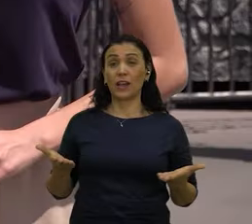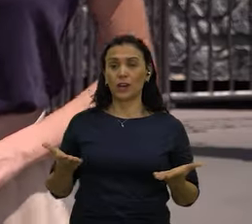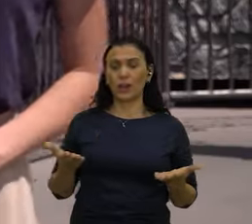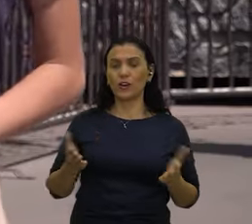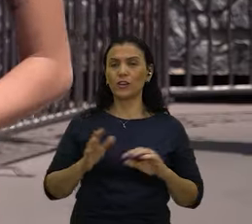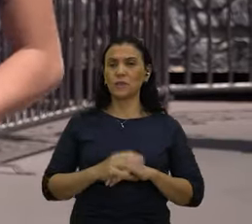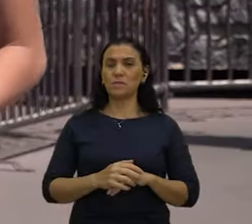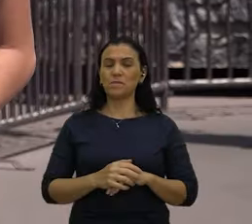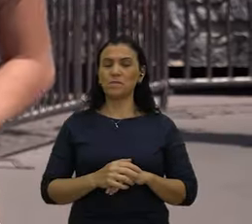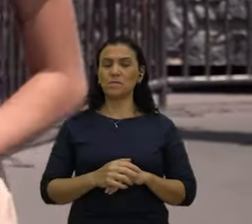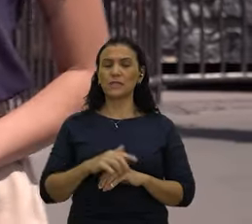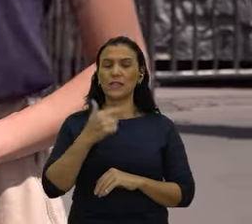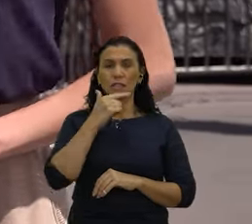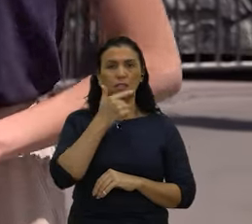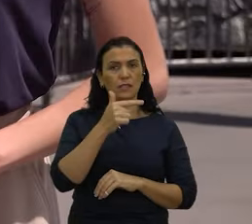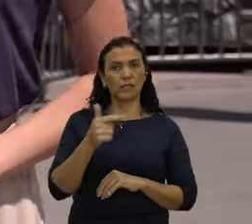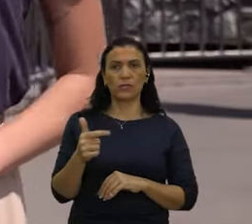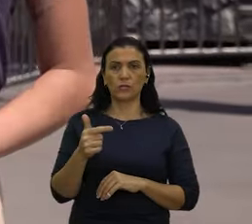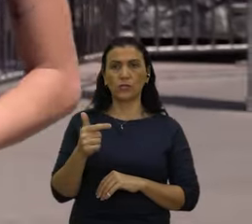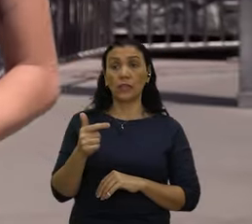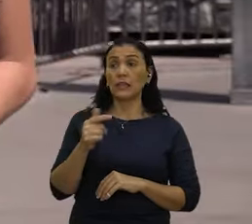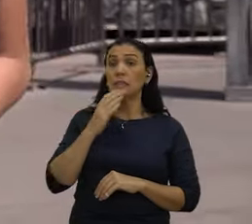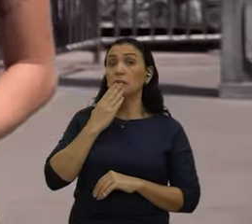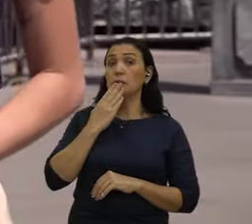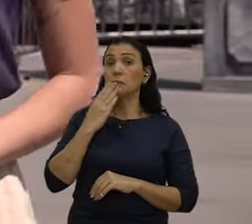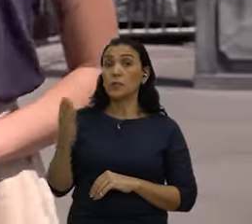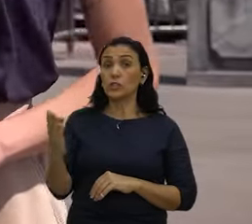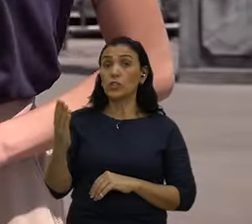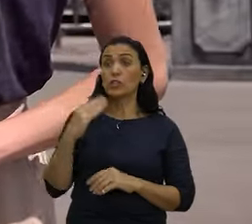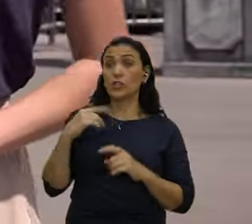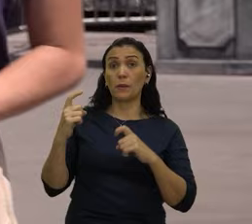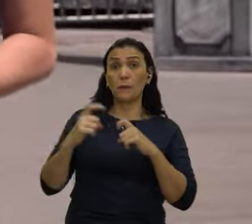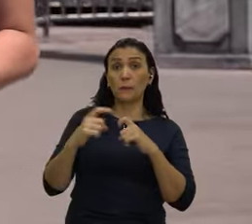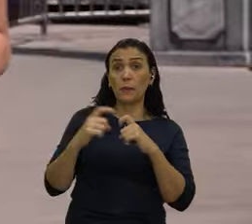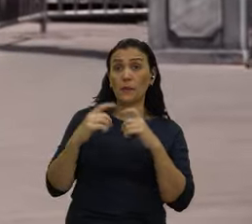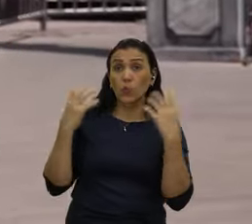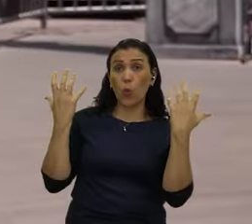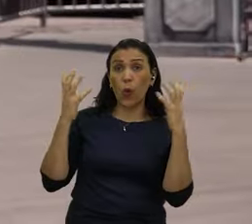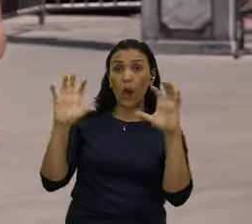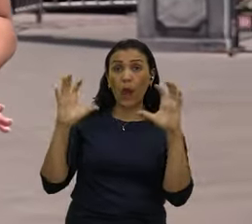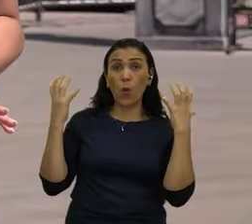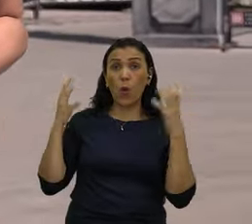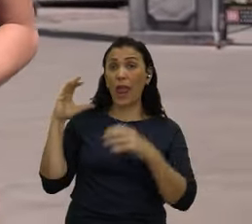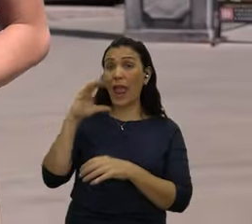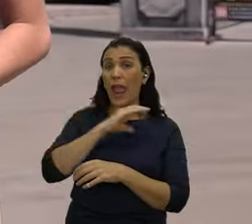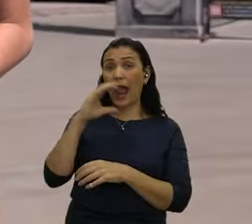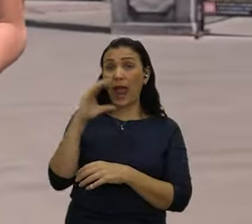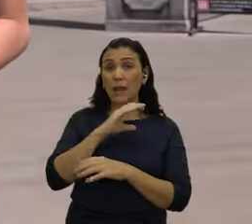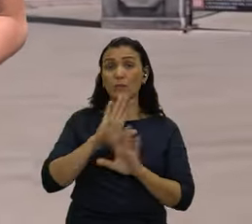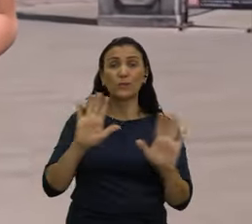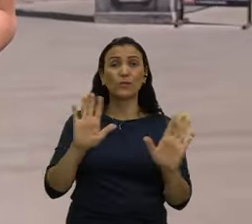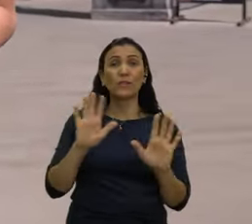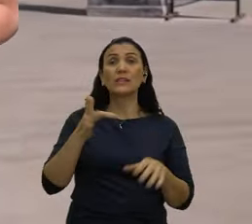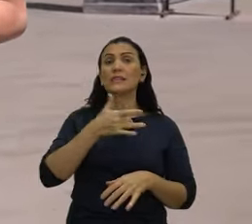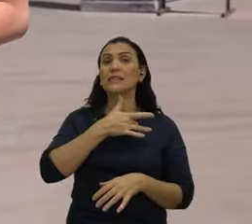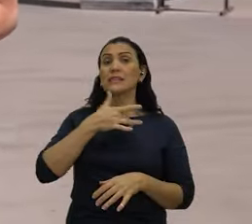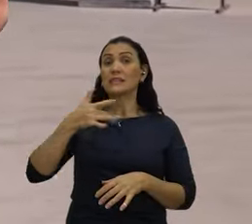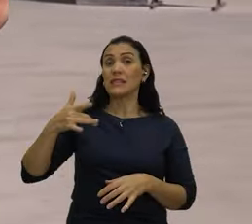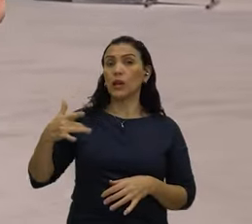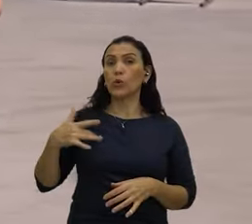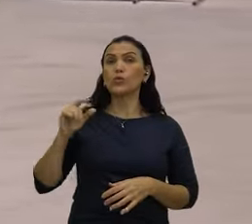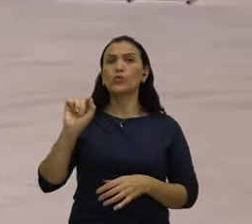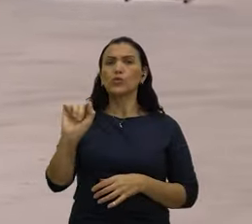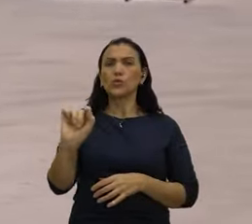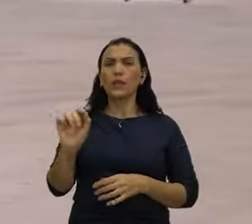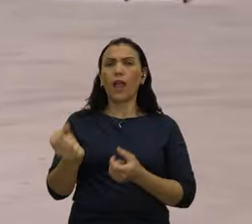Agora, Ingrid, não é nada engraçado precisar de um socorro médico e ele ser negado, né? Pois é, ainda mais quando se fala em saúde. Mas você